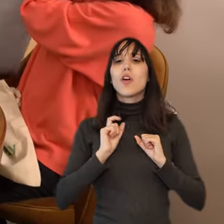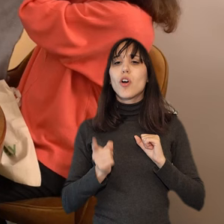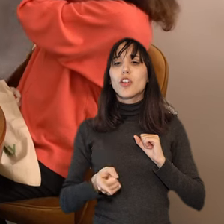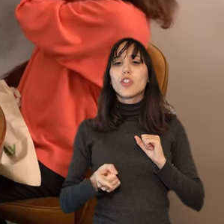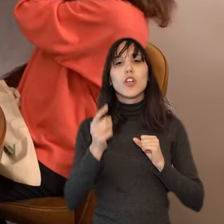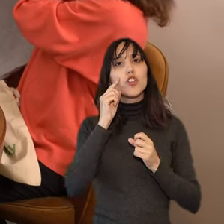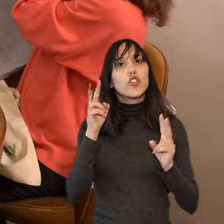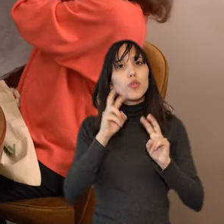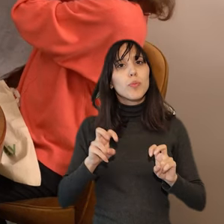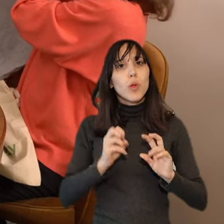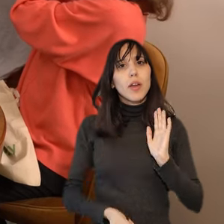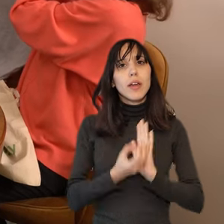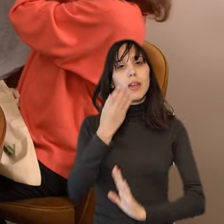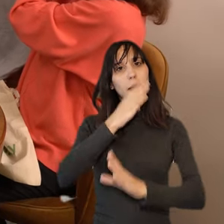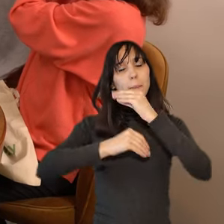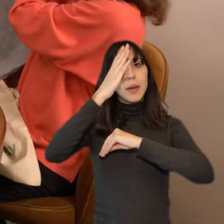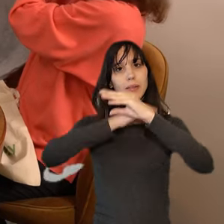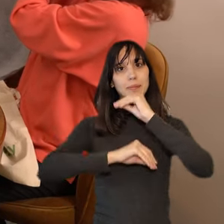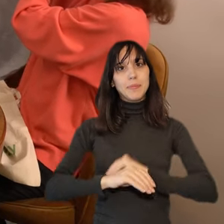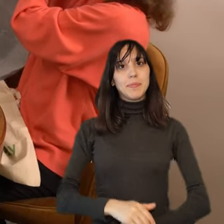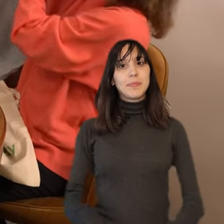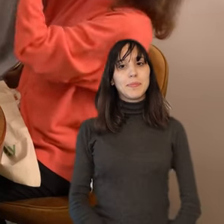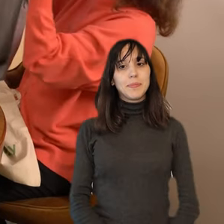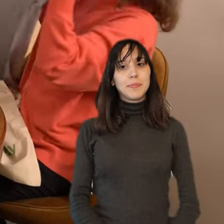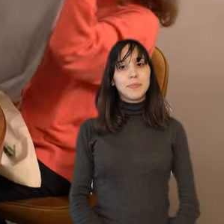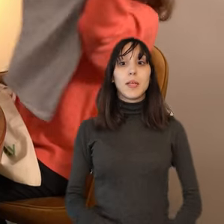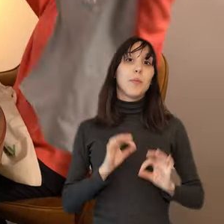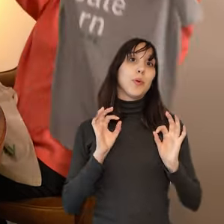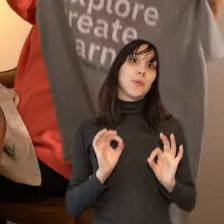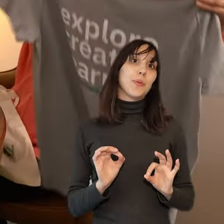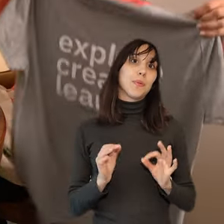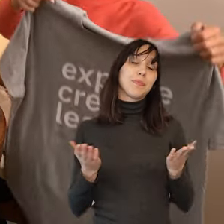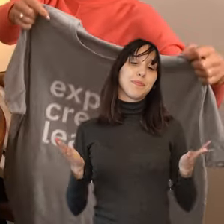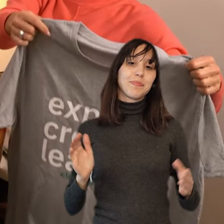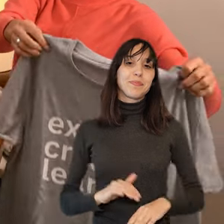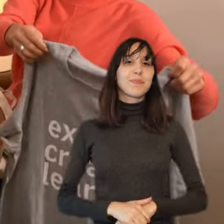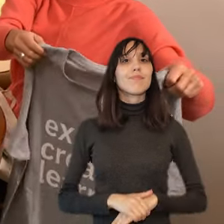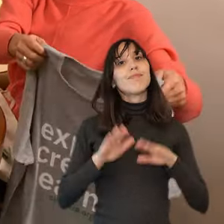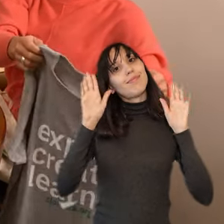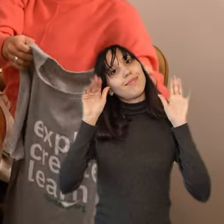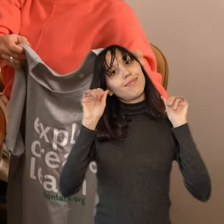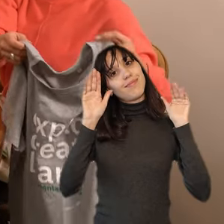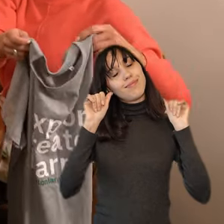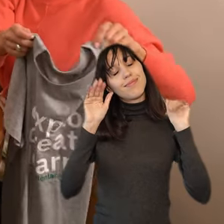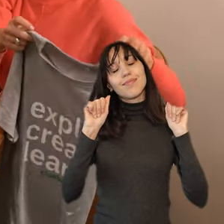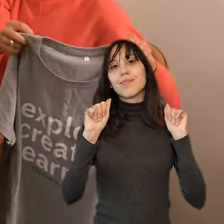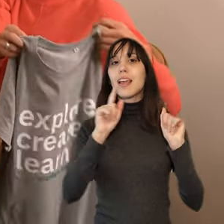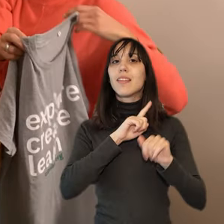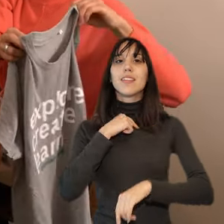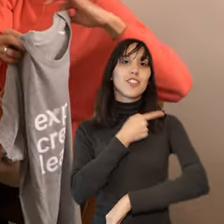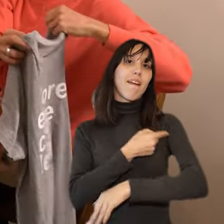que explora queria aprende e pronto e despedimo-nos com essas belas